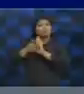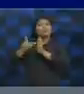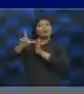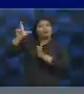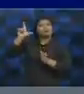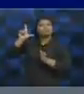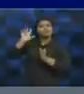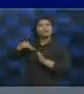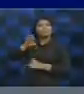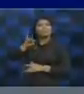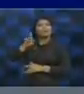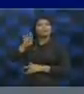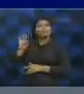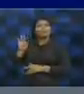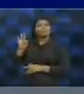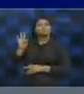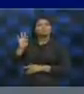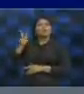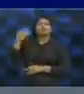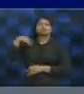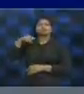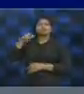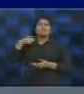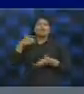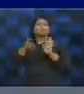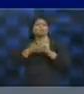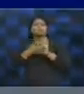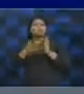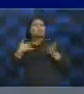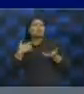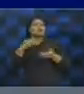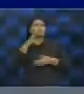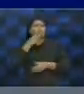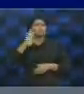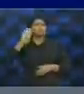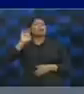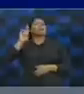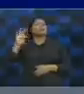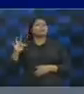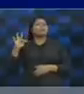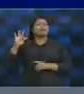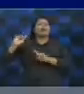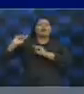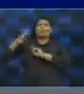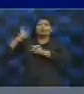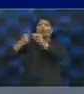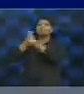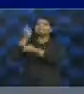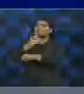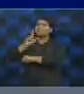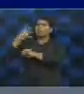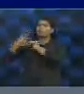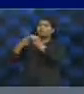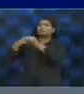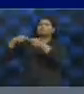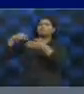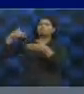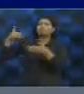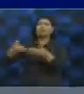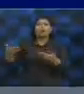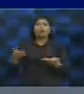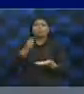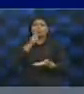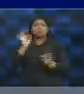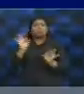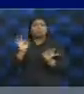o que seria BRT virou a faixa azul. A faixa azul não é BRT. A faixa azul não é nem corredor ecológico de